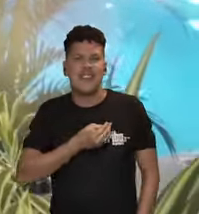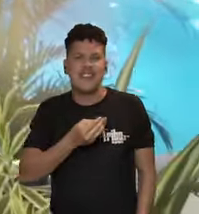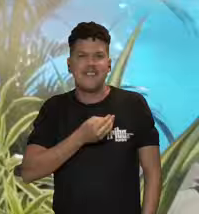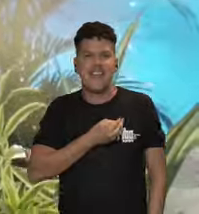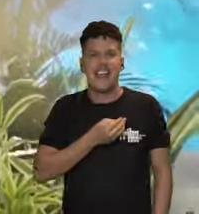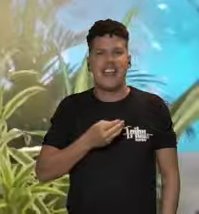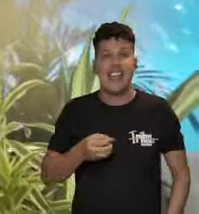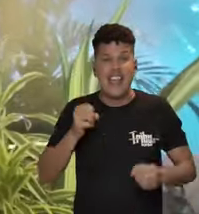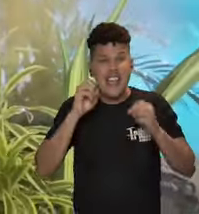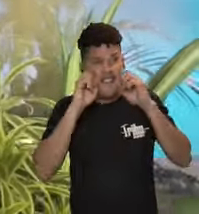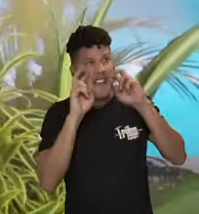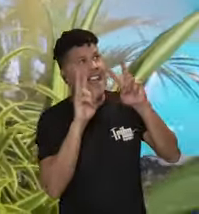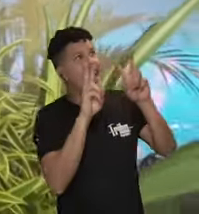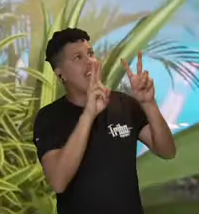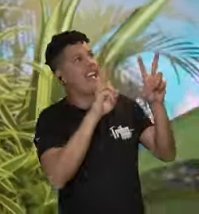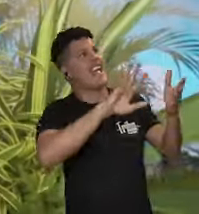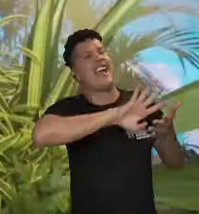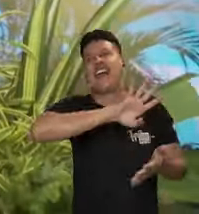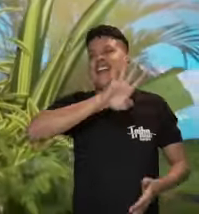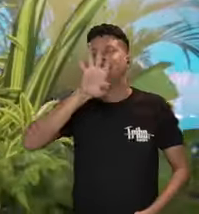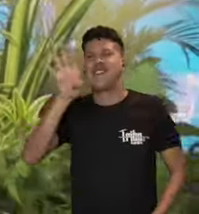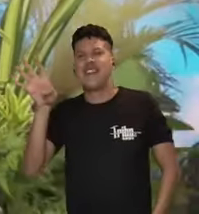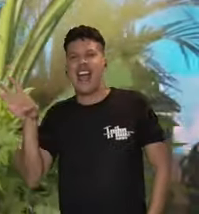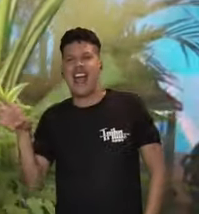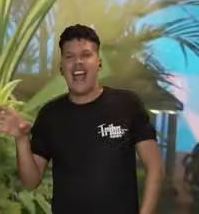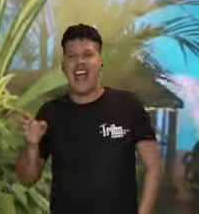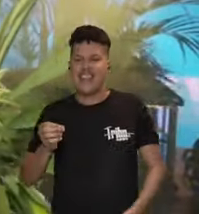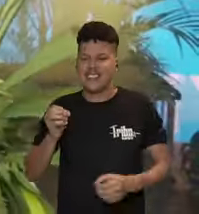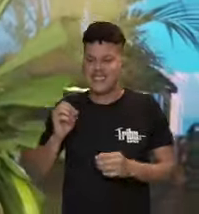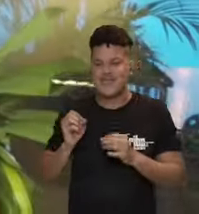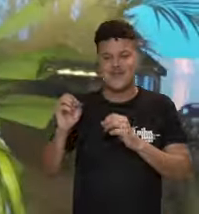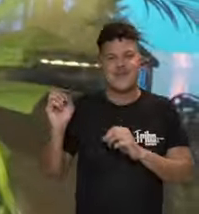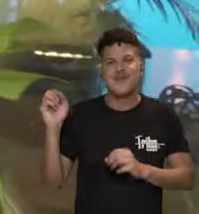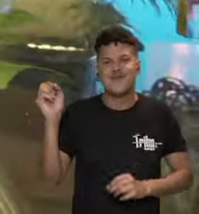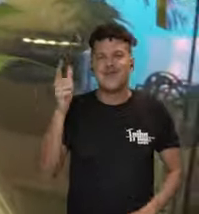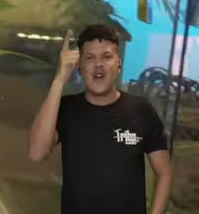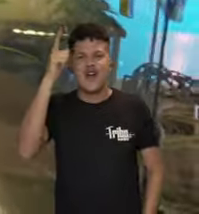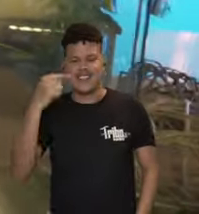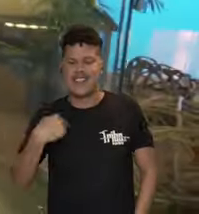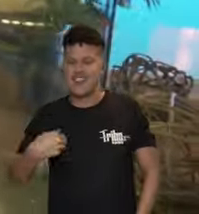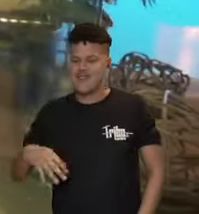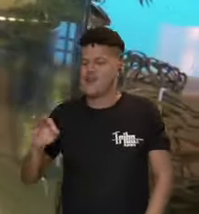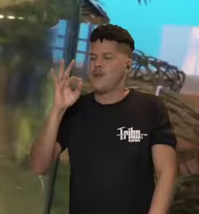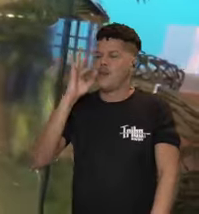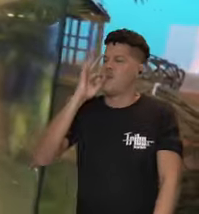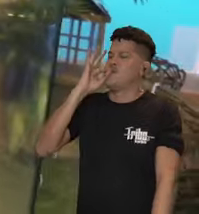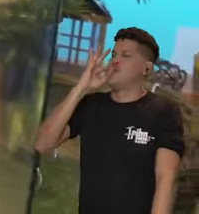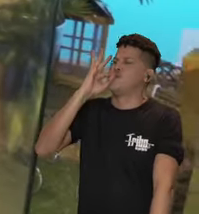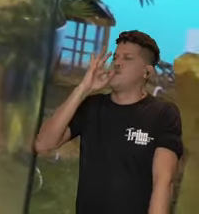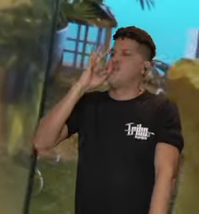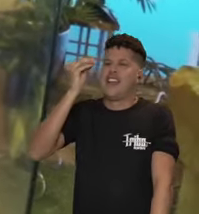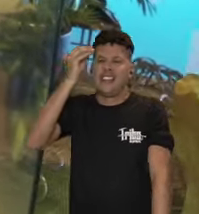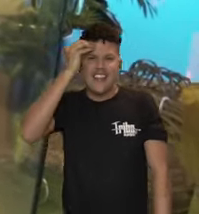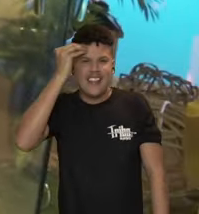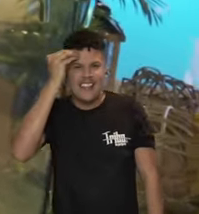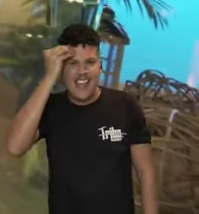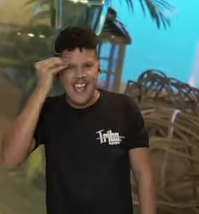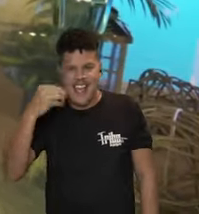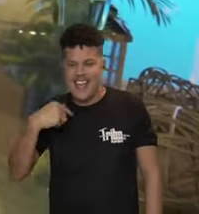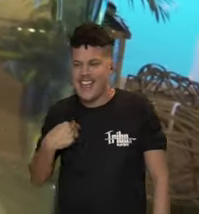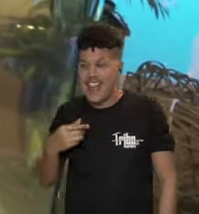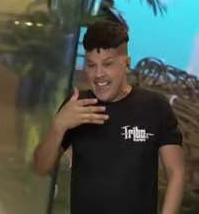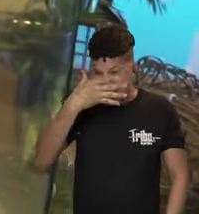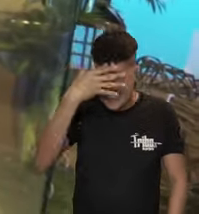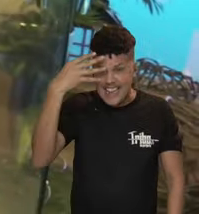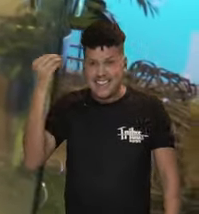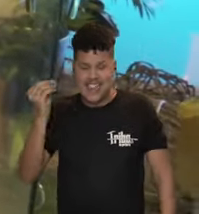e enxergar no arco-íris do farol. Vou acender um Bob Marley pra entender tio Peck e esquecer por